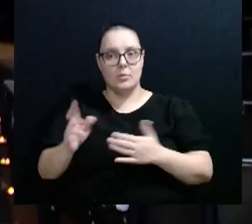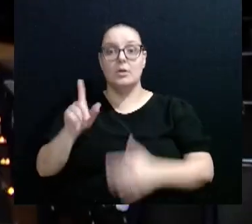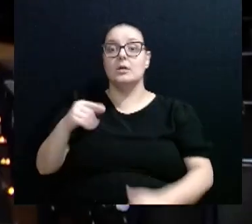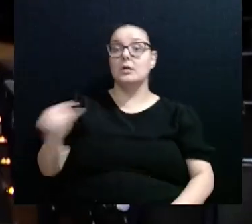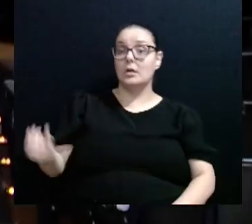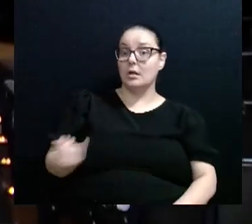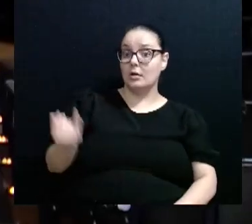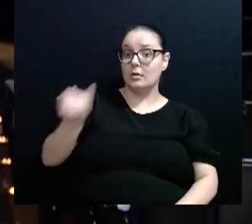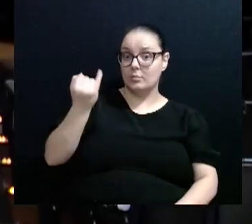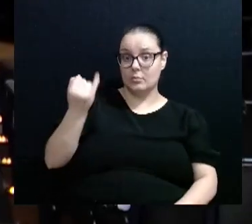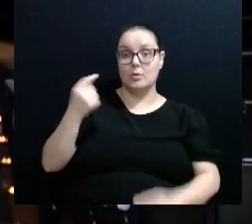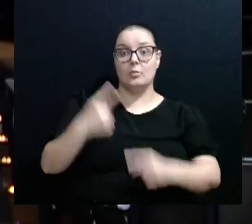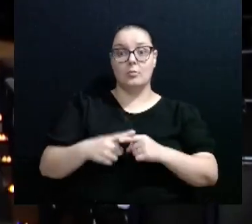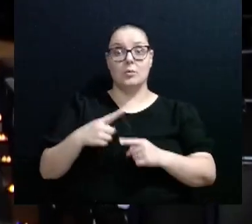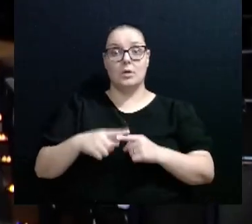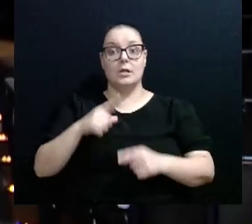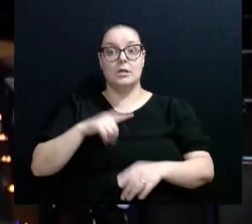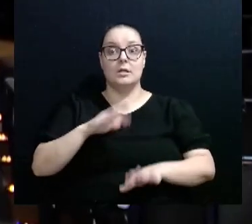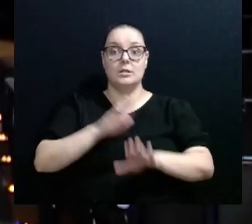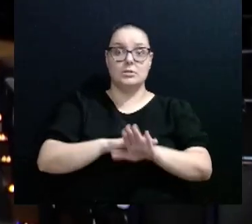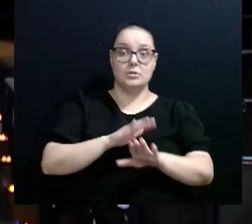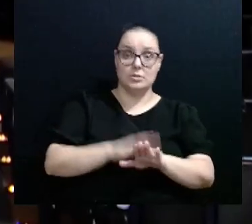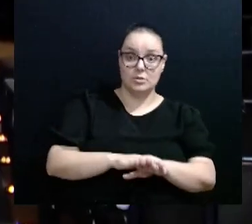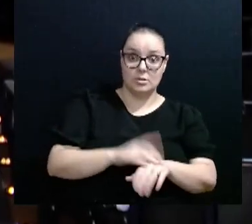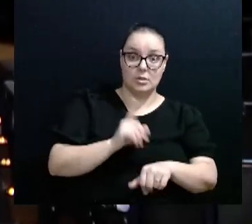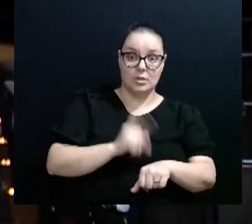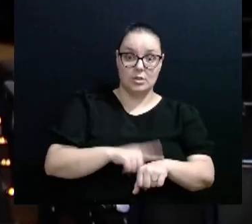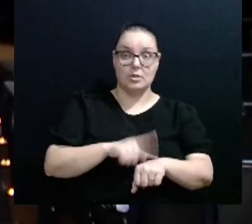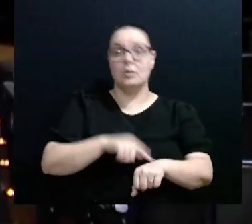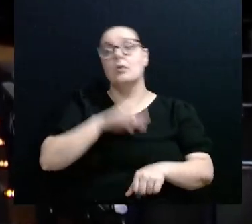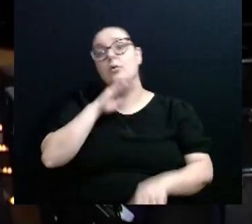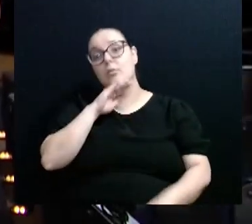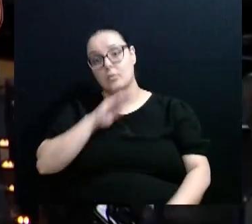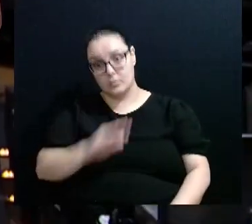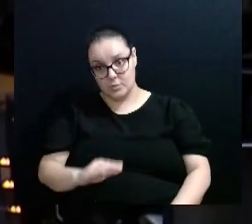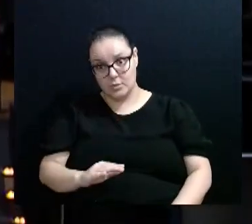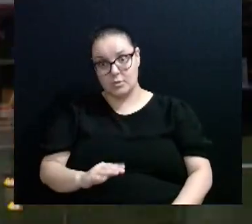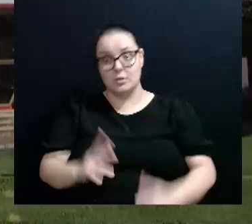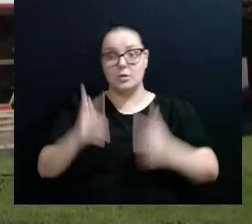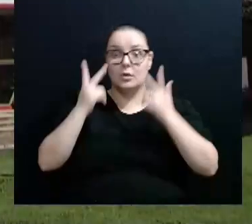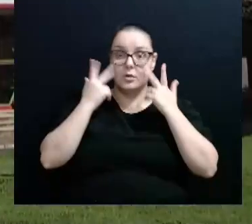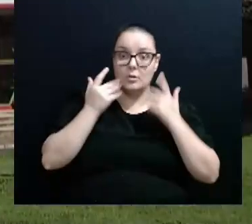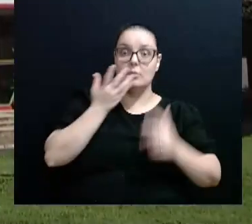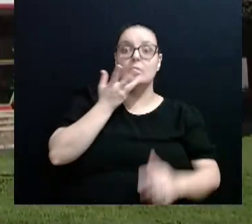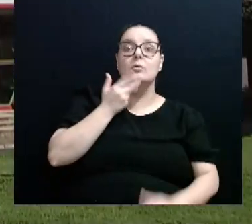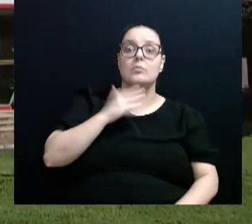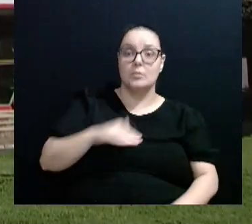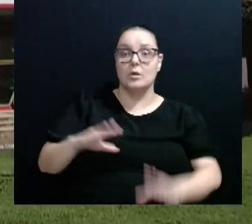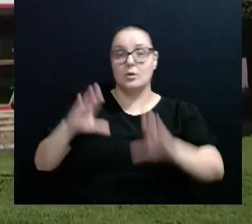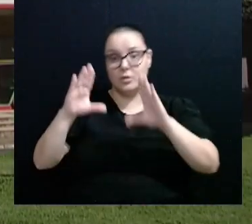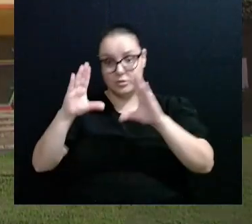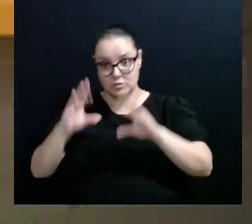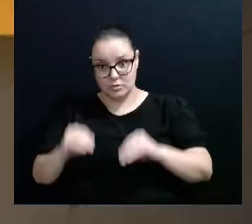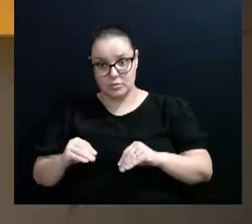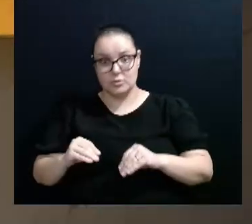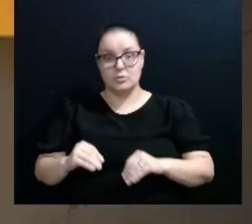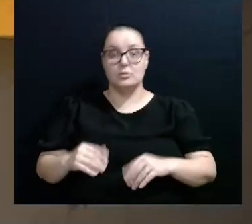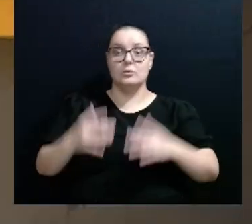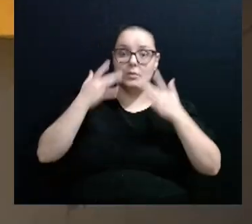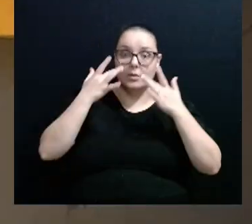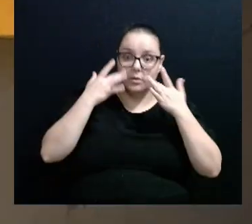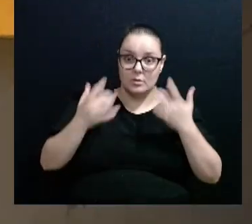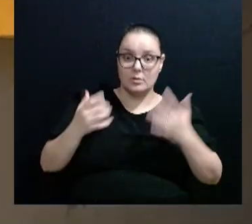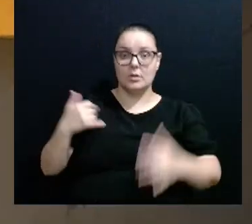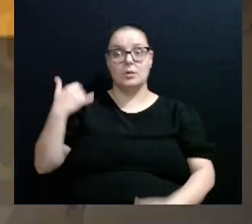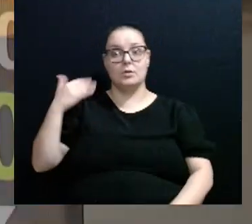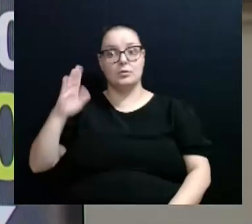tem atividades em horário da tarde, normalmente para as crianças, à noite com peças adultos, tem musicais, então dá